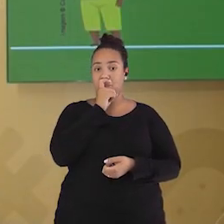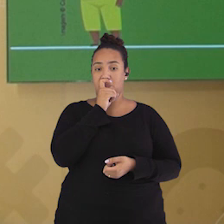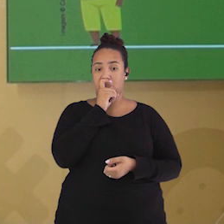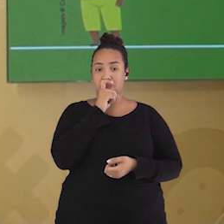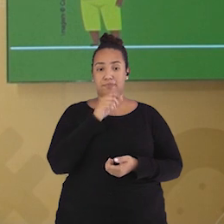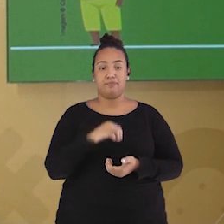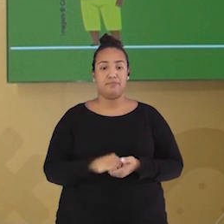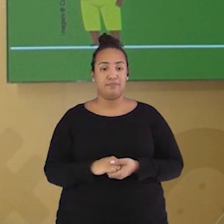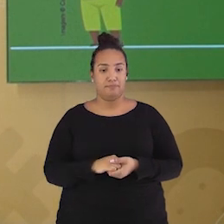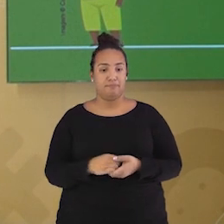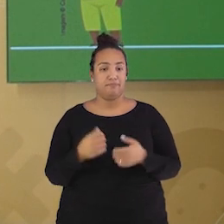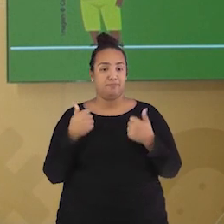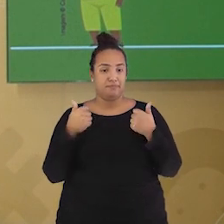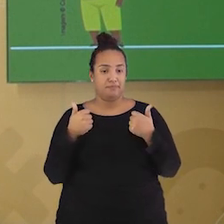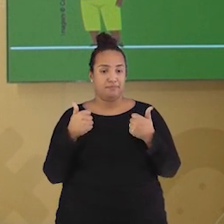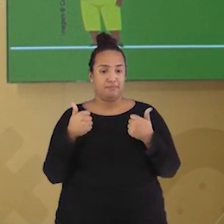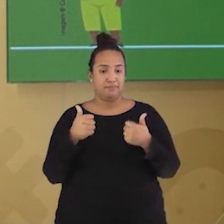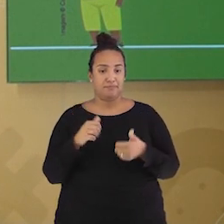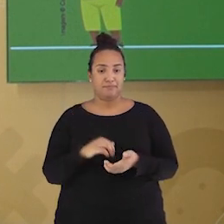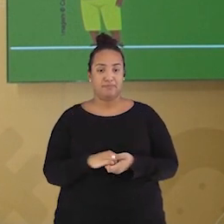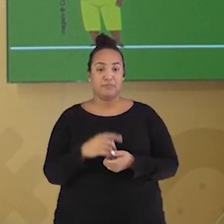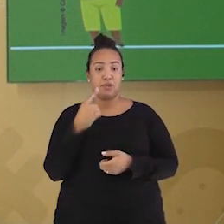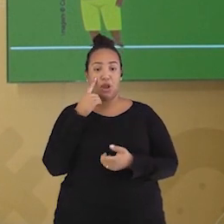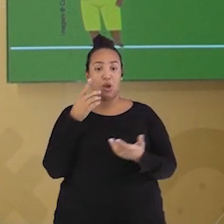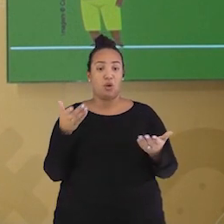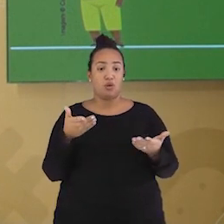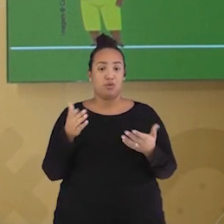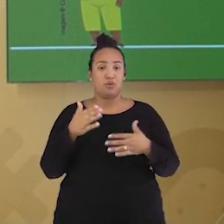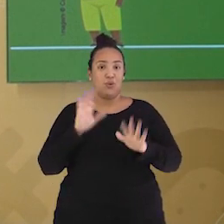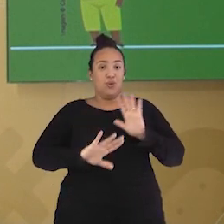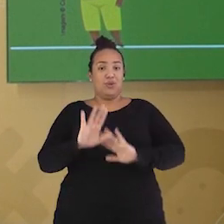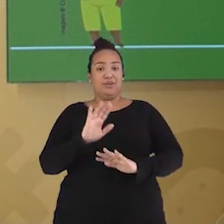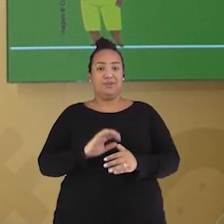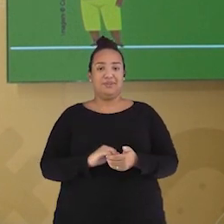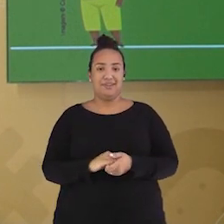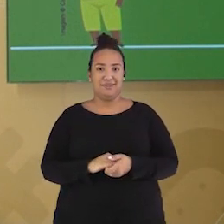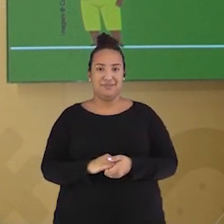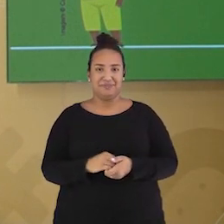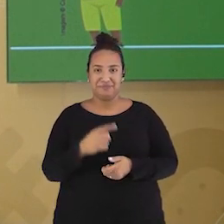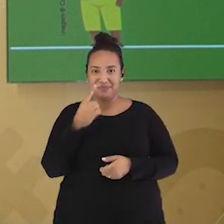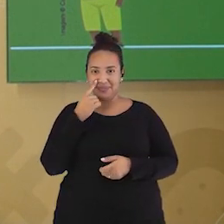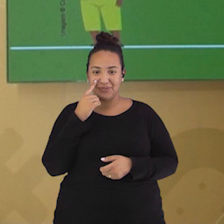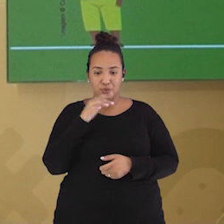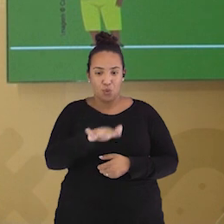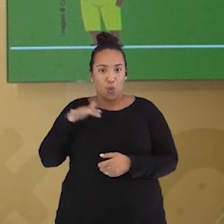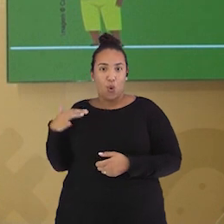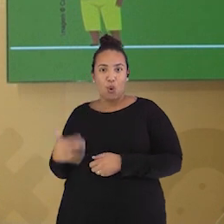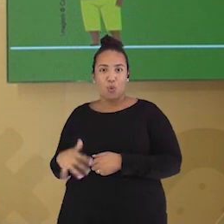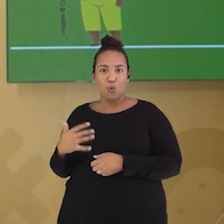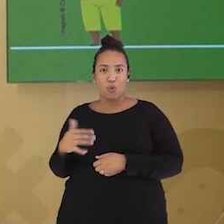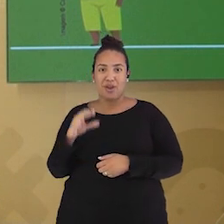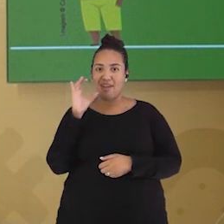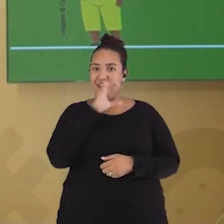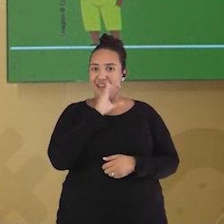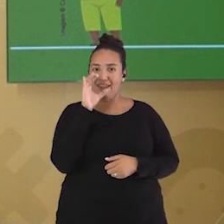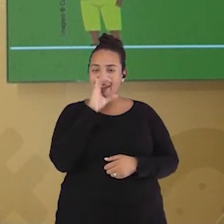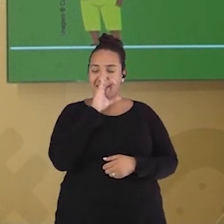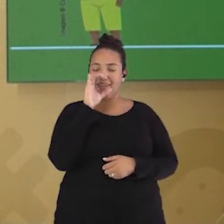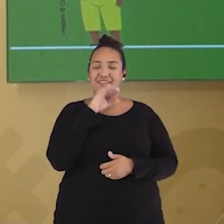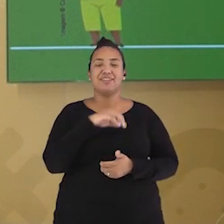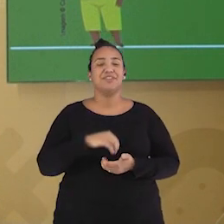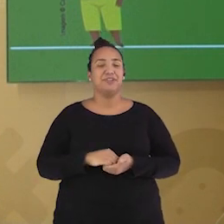Gelada. Tá gelada. Água gelada. E agora? Cuidado, hein? Ai, Olha! quente. O